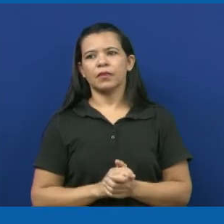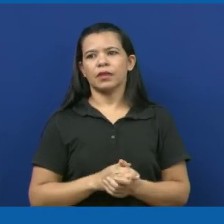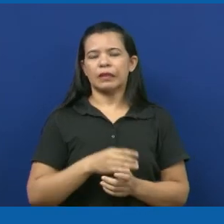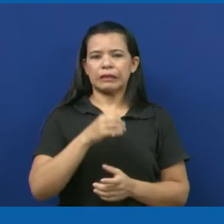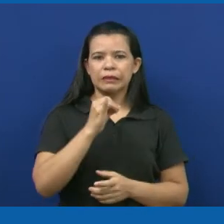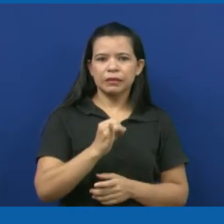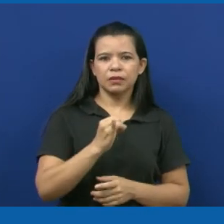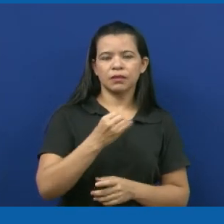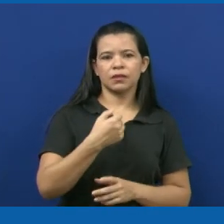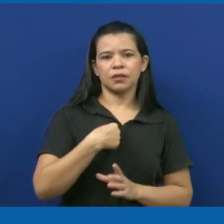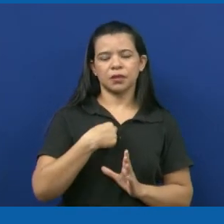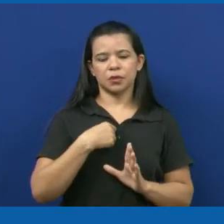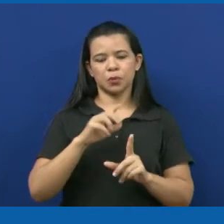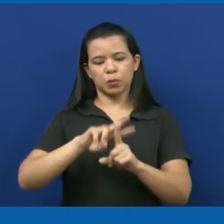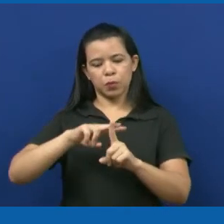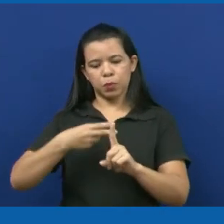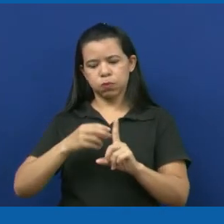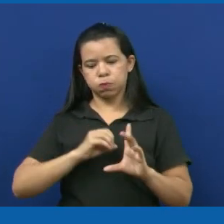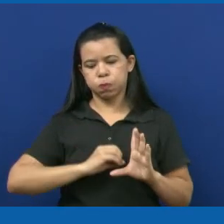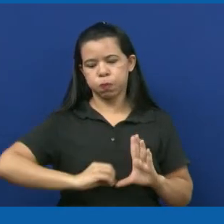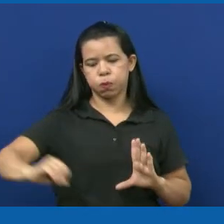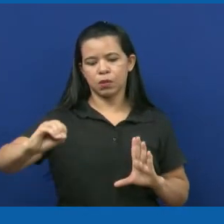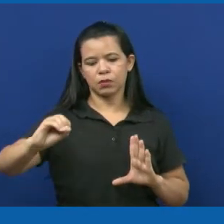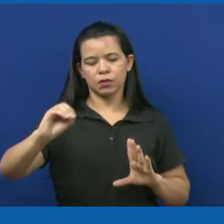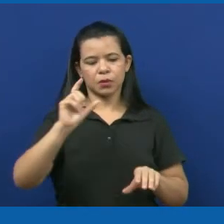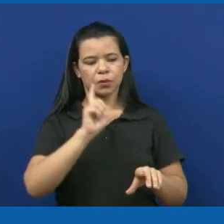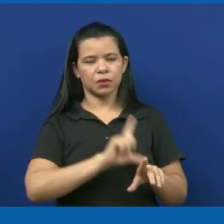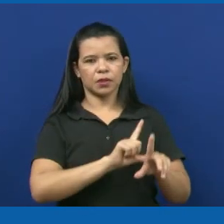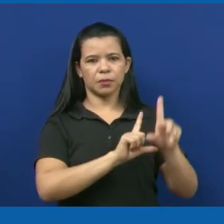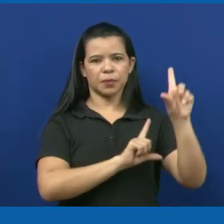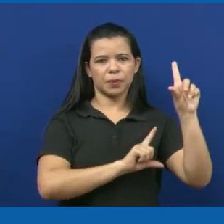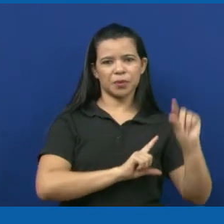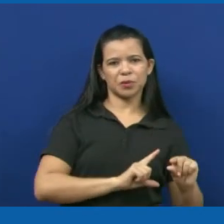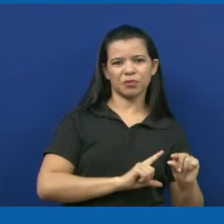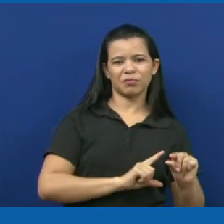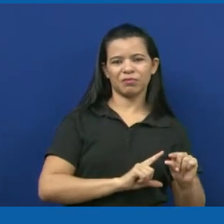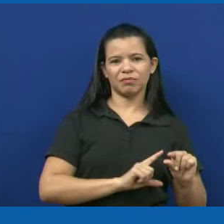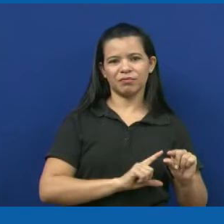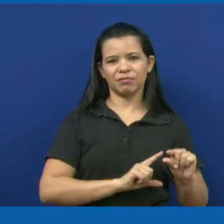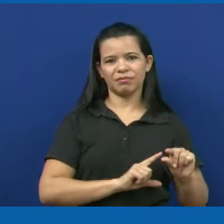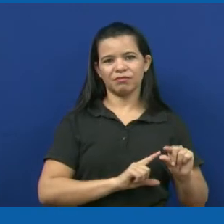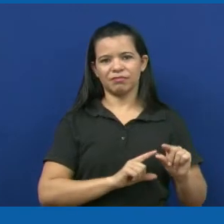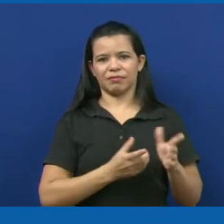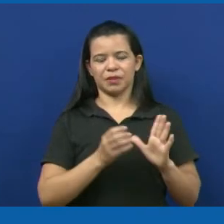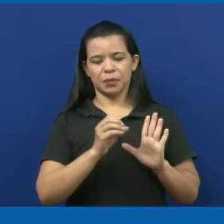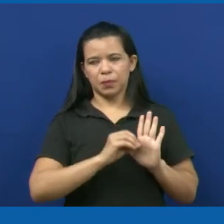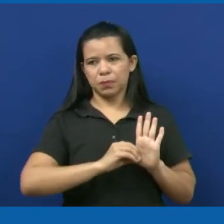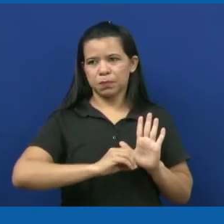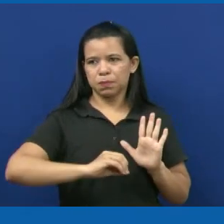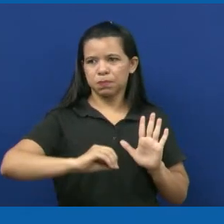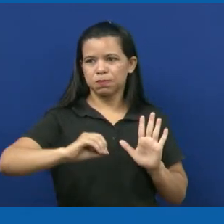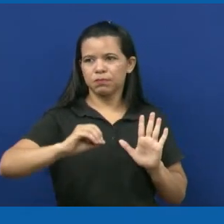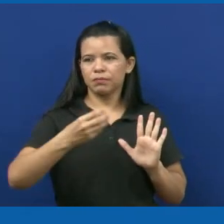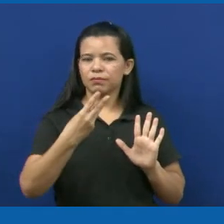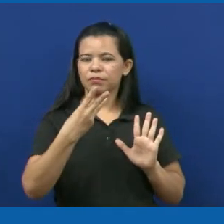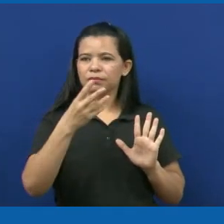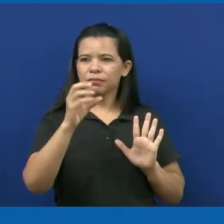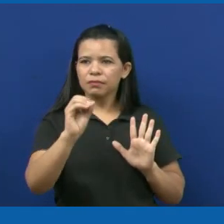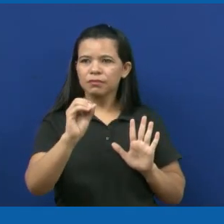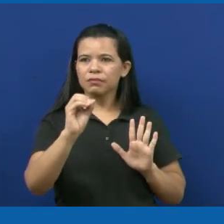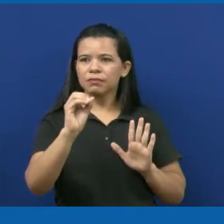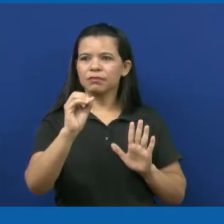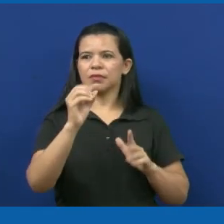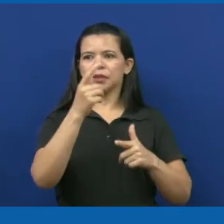eu dobrei a minha velocidade, a minha rapidez. De 60 para 30 eu dividi por 2 o meu tempo. De 2 para 6, por